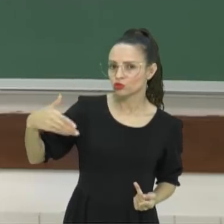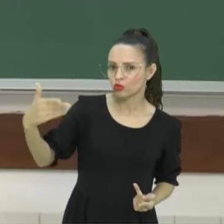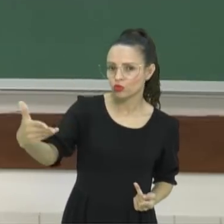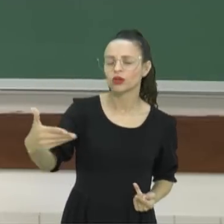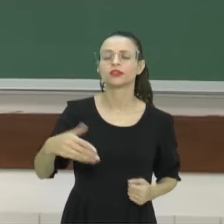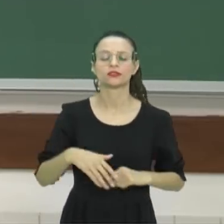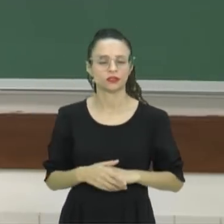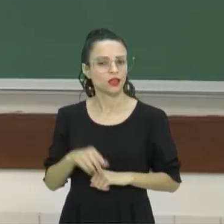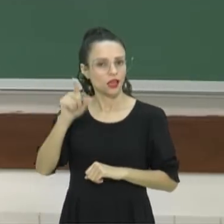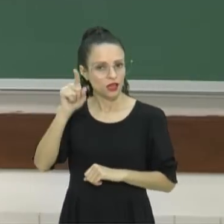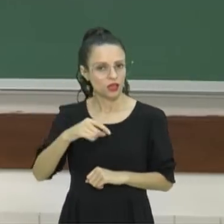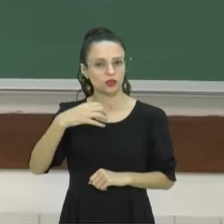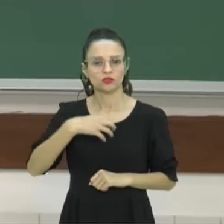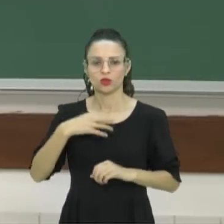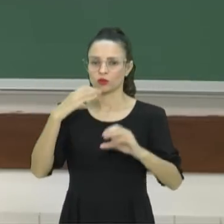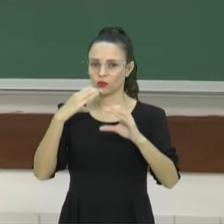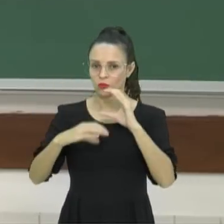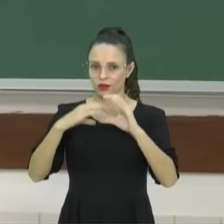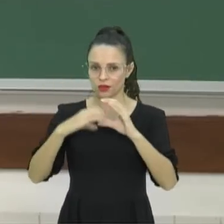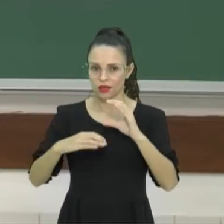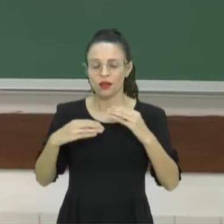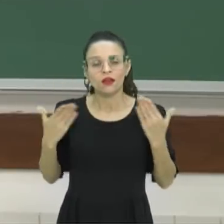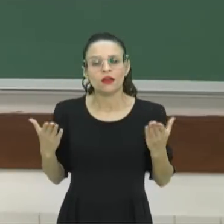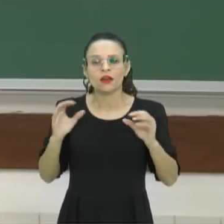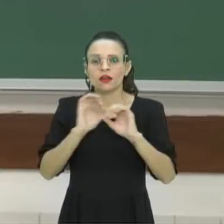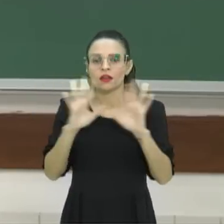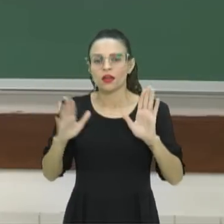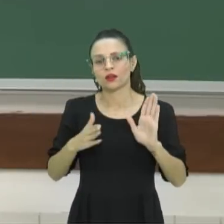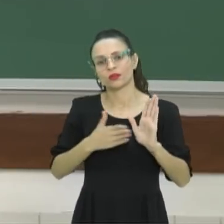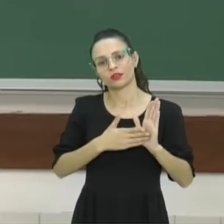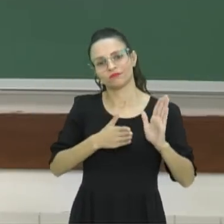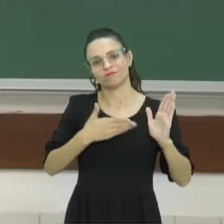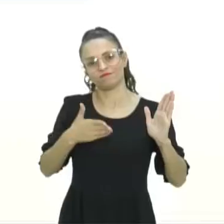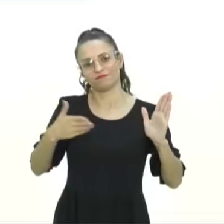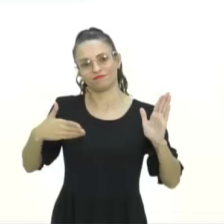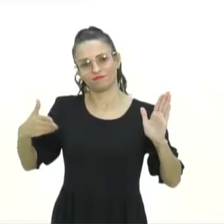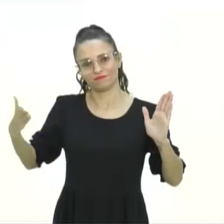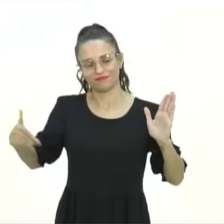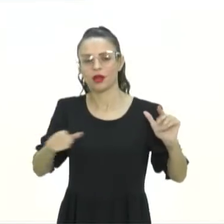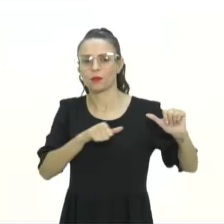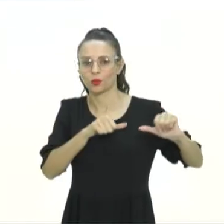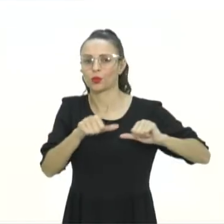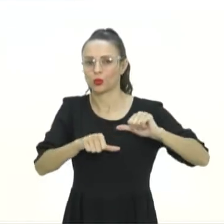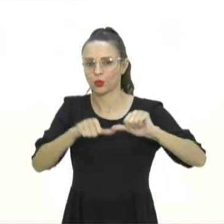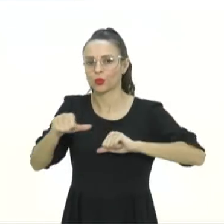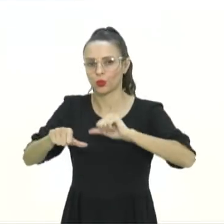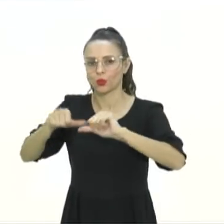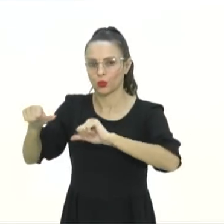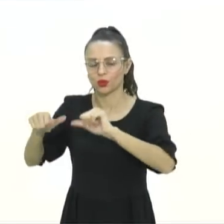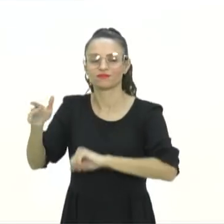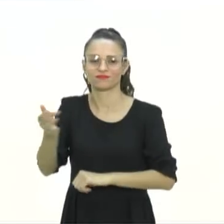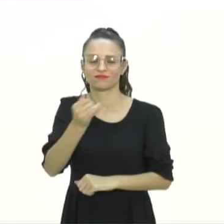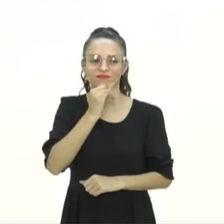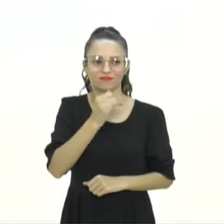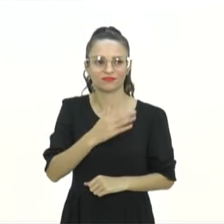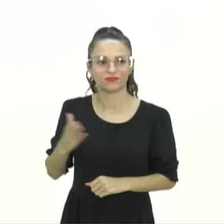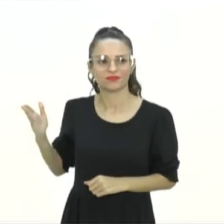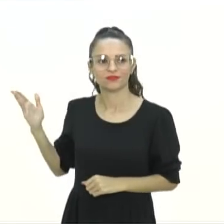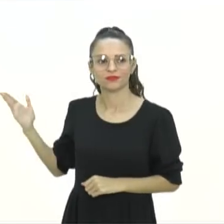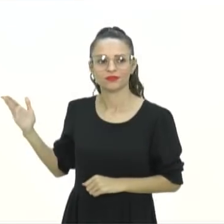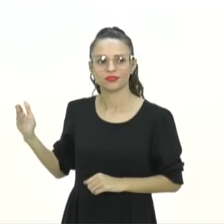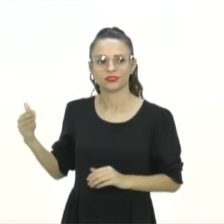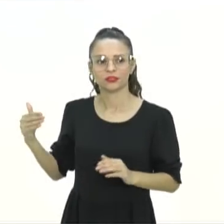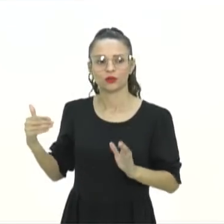Então, é uma maneira de se comunicar. É claro que ao longo do tempo isso foi mudando bastante, né? Quando a gente vê, por exemplo, no